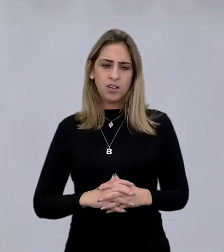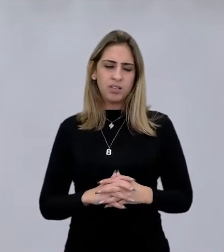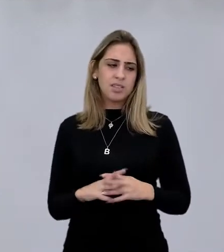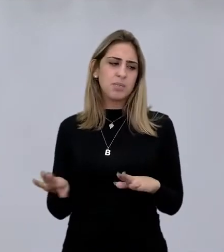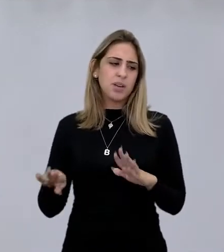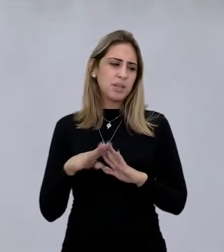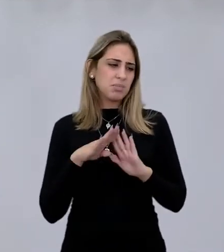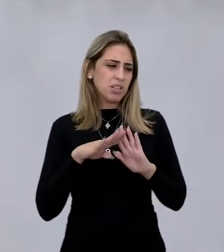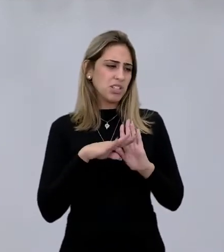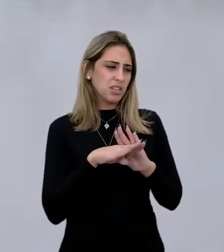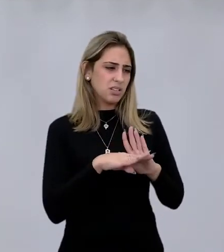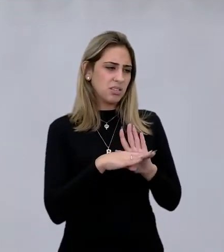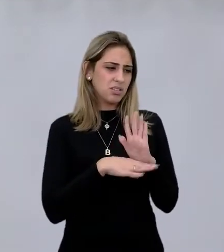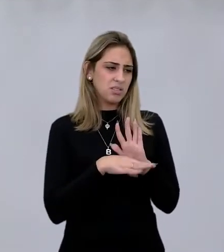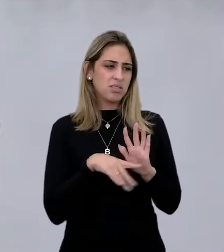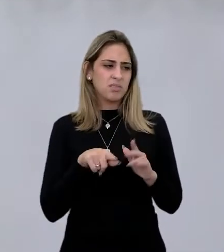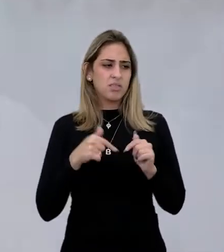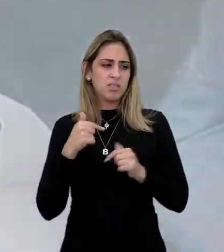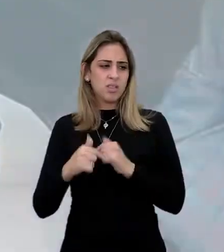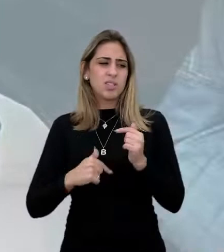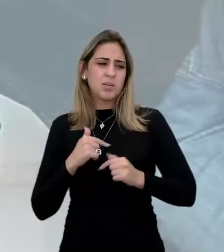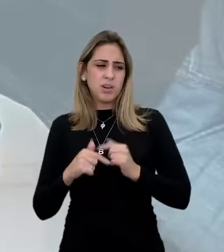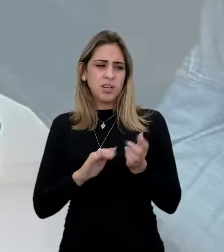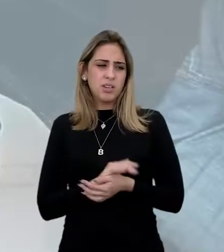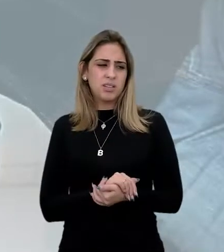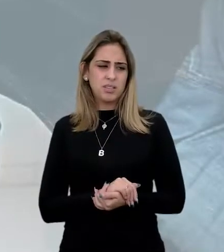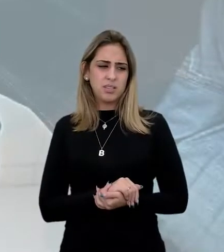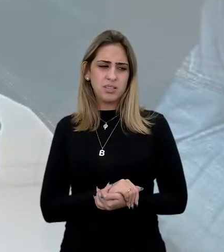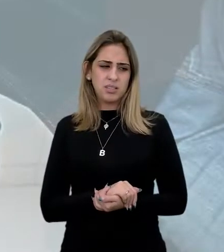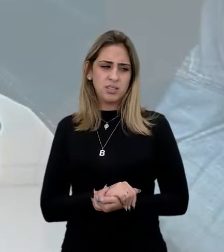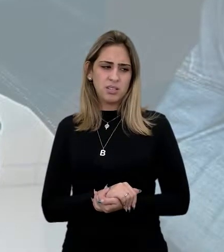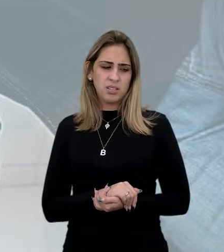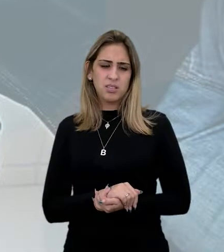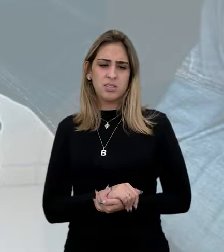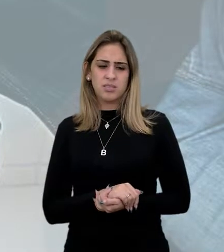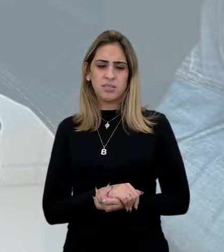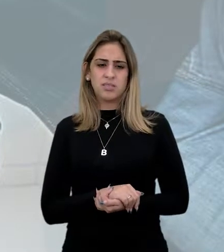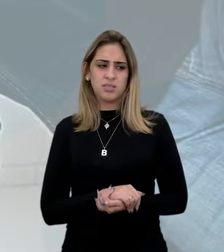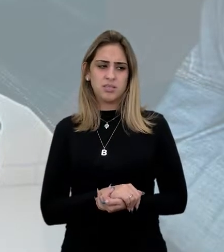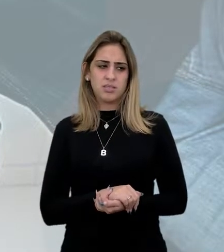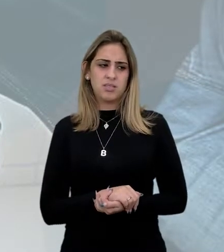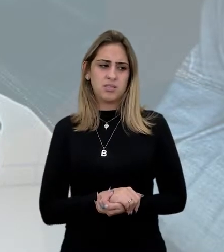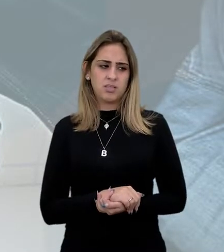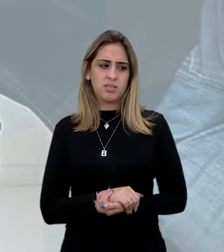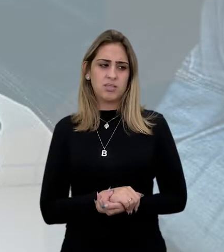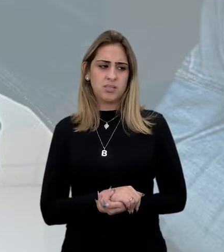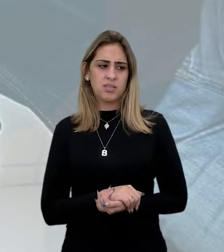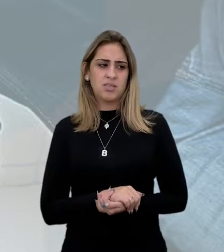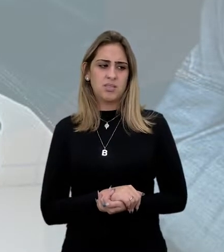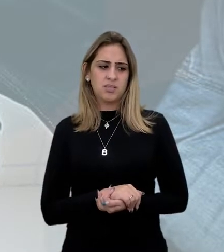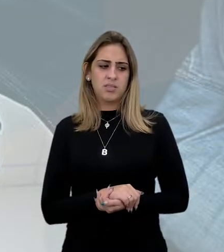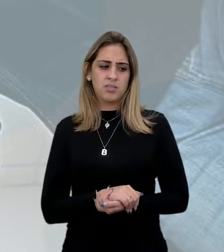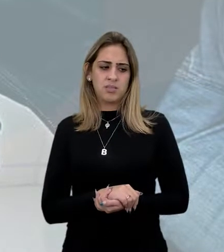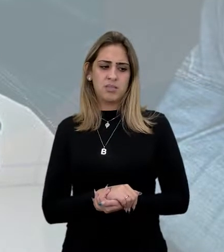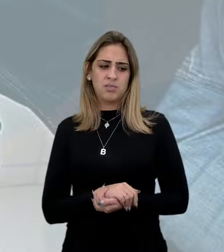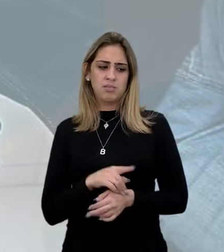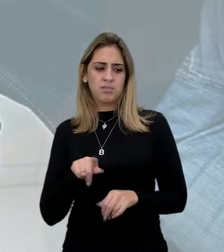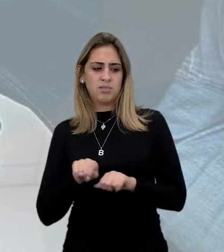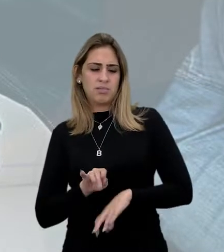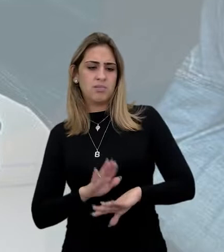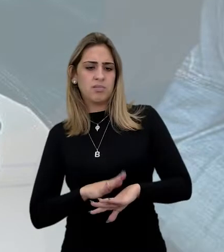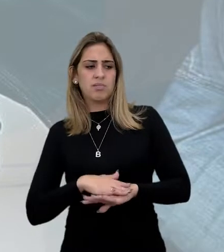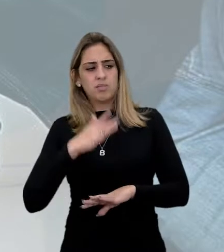Então, essa explicação funcionalista, né, ela traz aí essa ideia de que, muitas vezes, a legislação ela não é feita